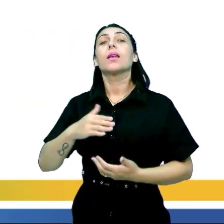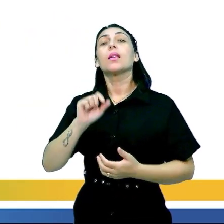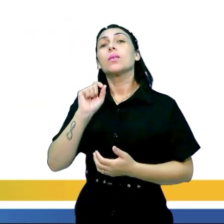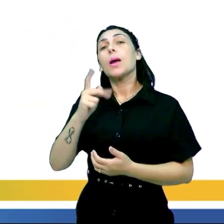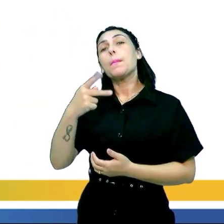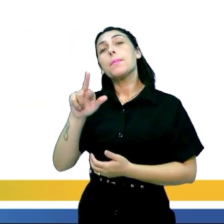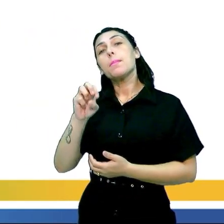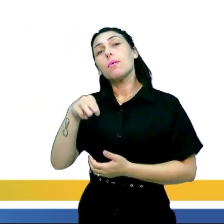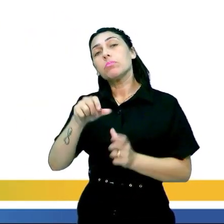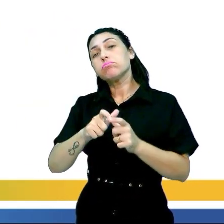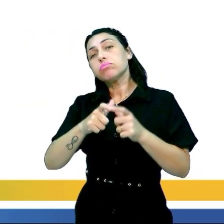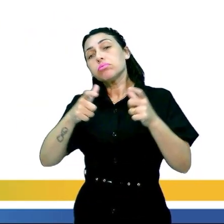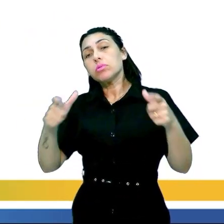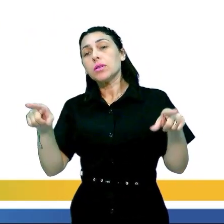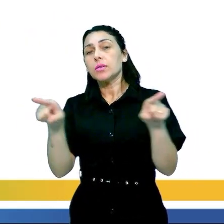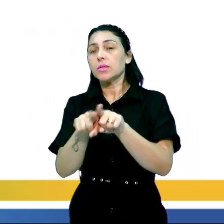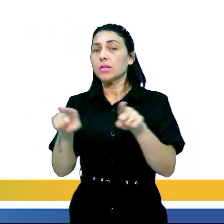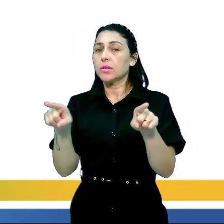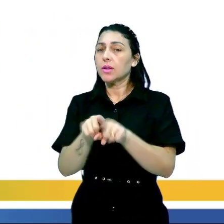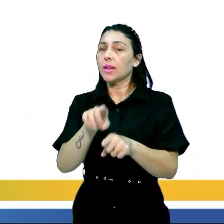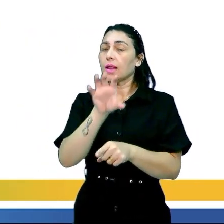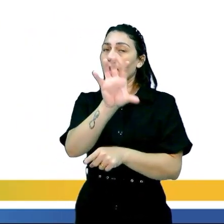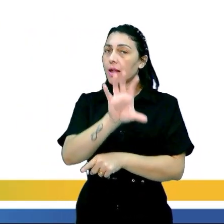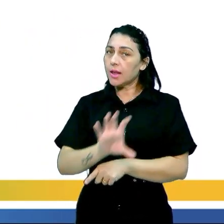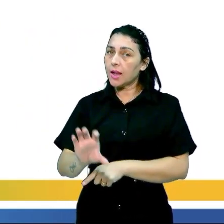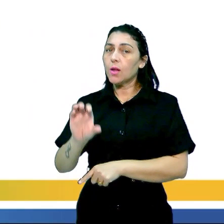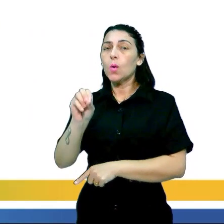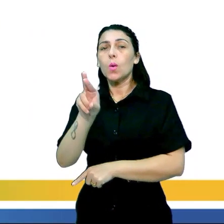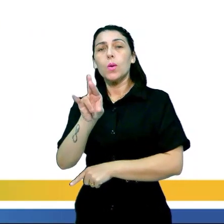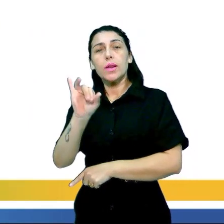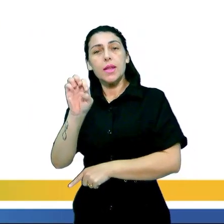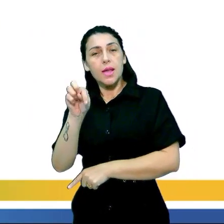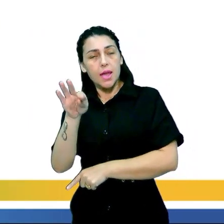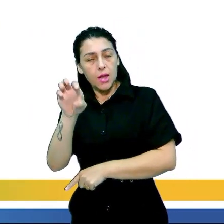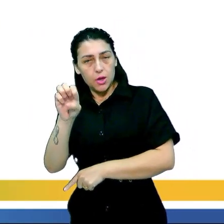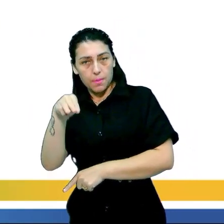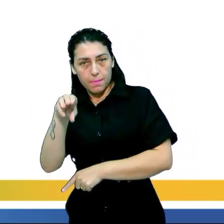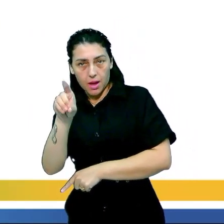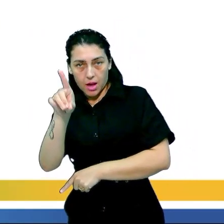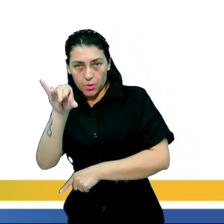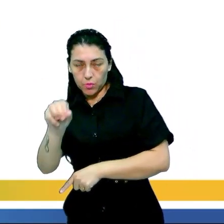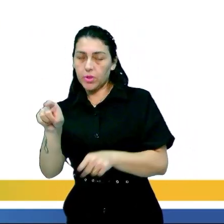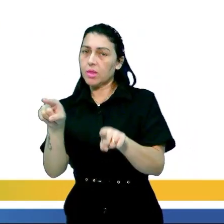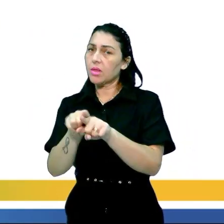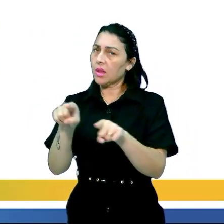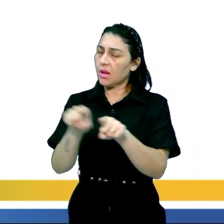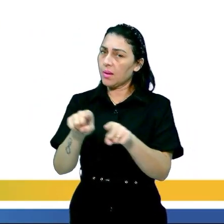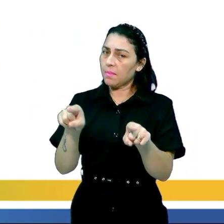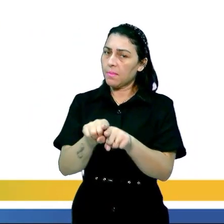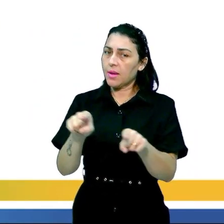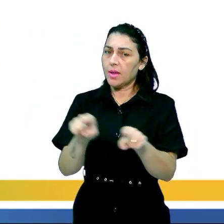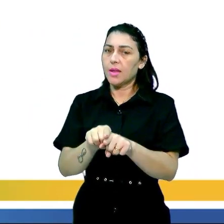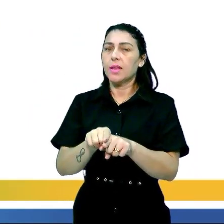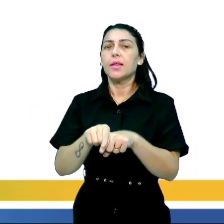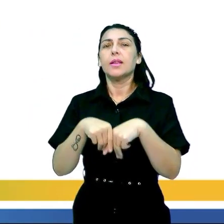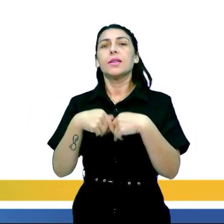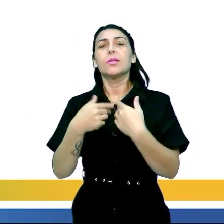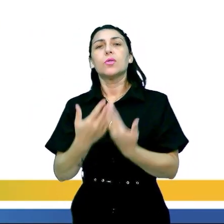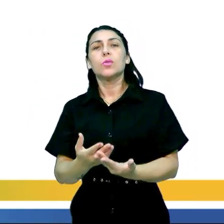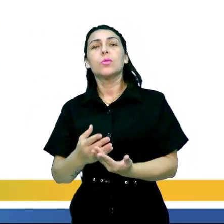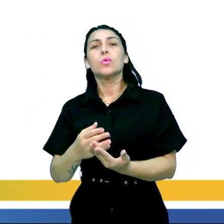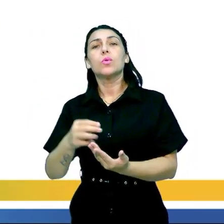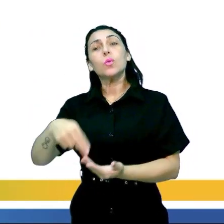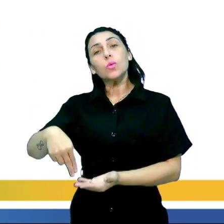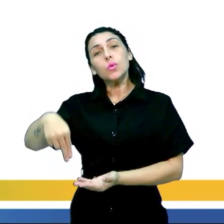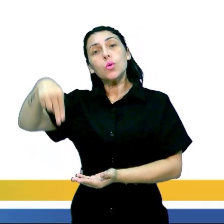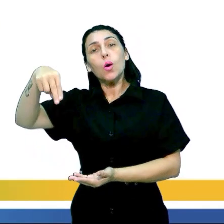Árabe ela se estendeu tanto naquela região do Oriente Médio que a gente acabou de ver, como também uma parte aí do